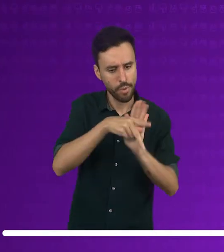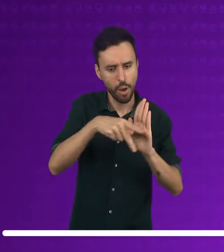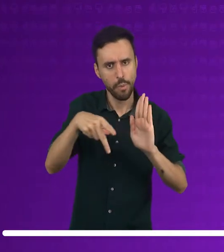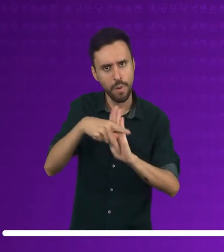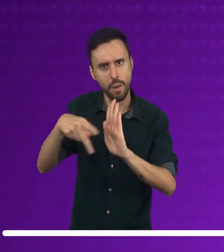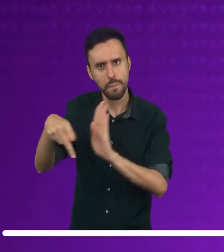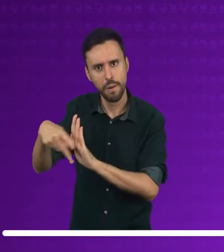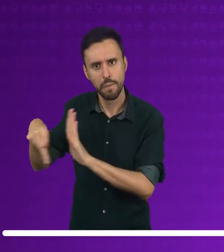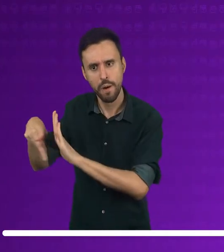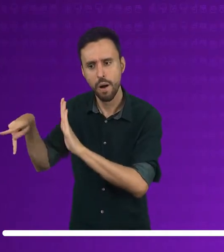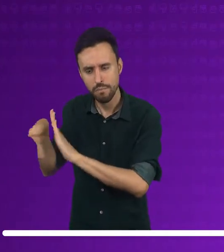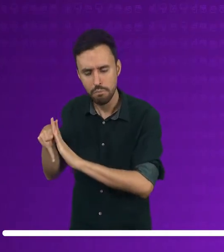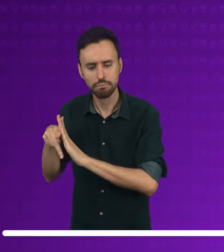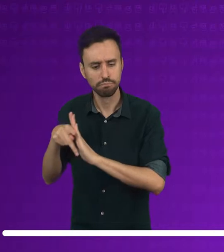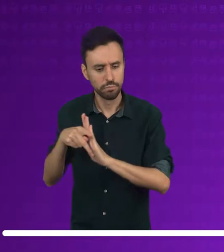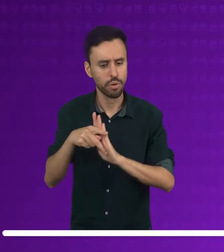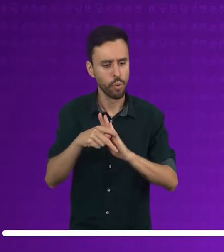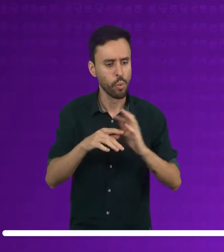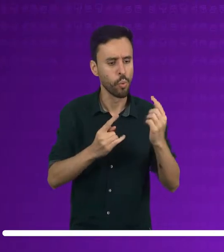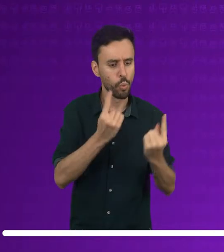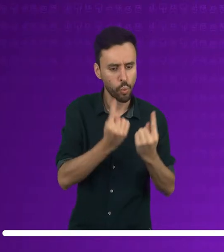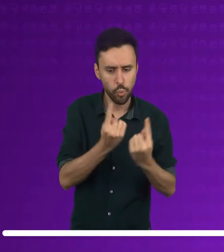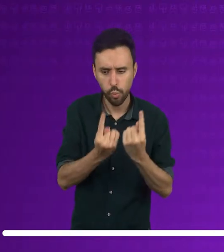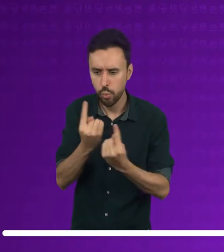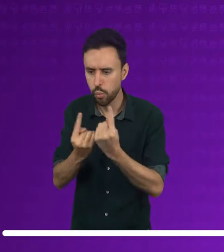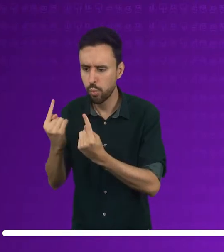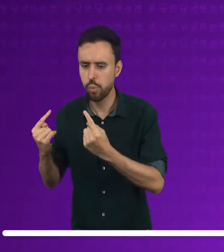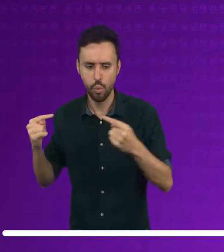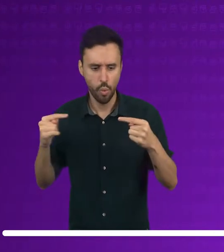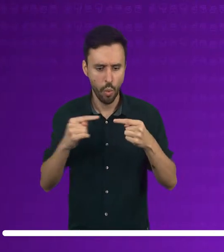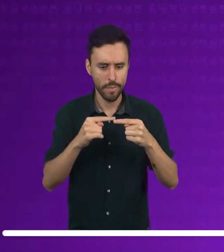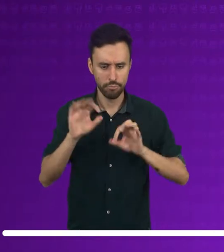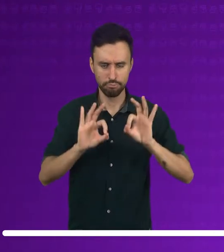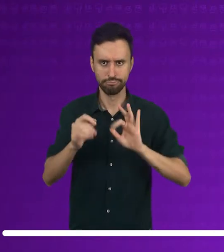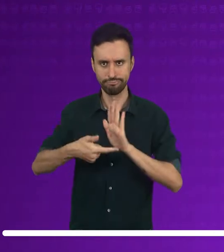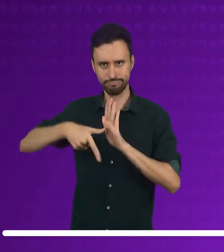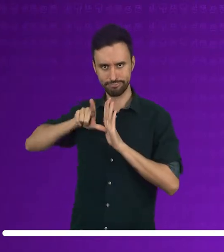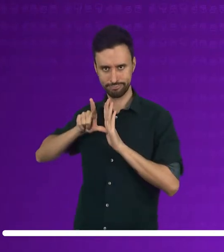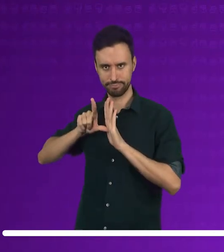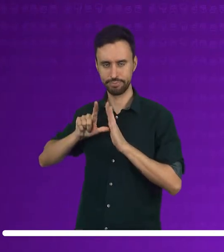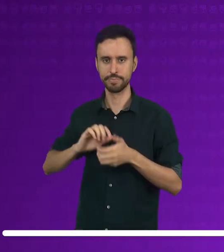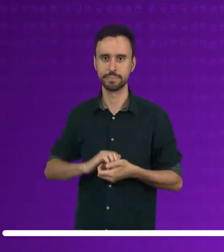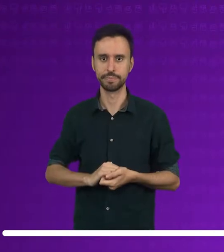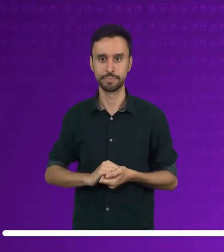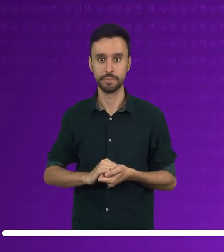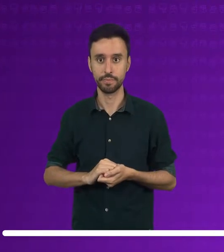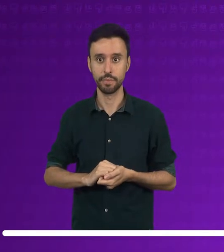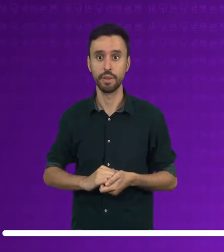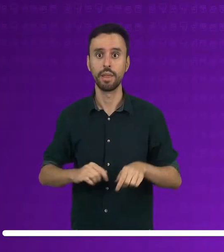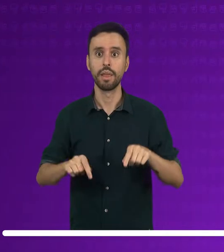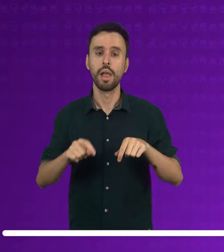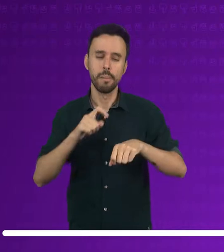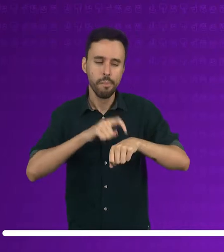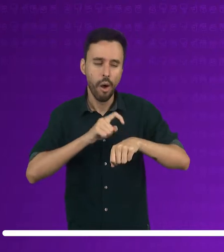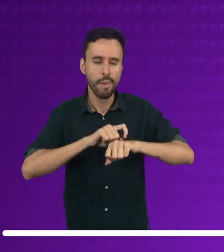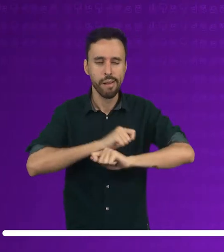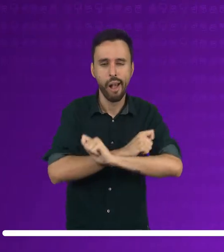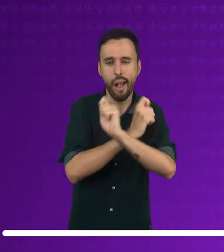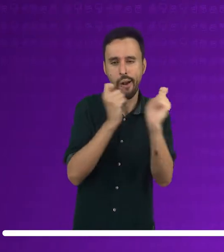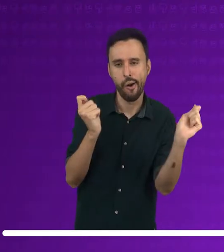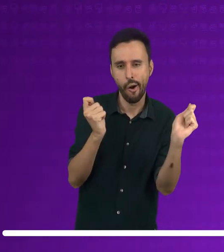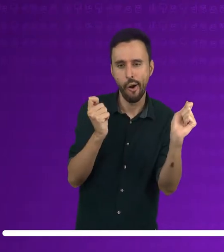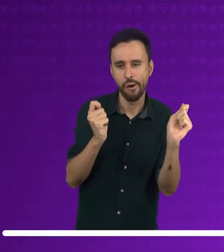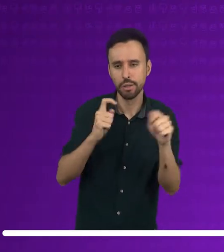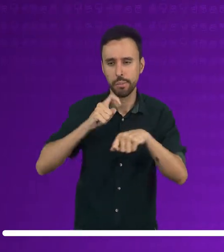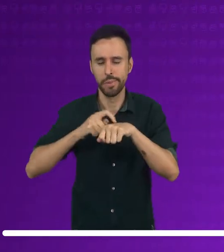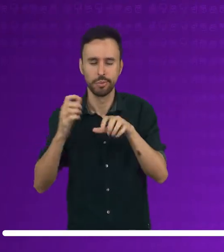dedicar a estudar com qualidade, revisando cada ponto que gerar dúvida para que nada fique sem resposta. Tenha uma hora para